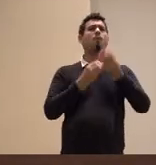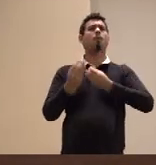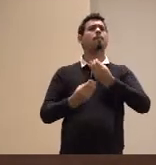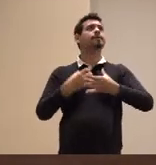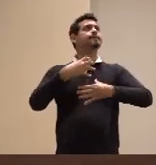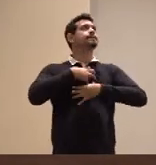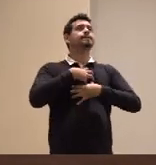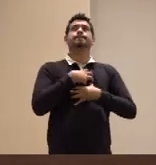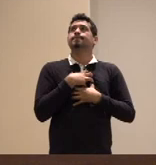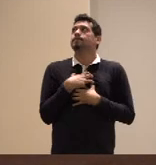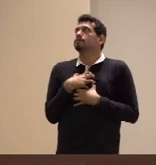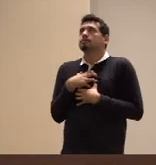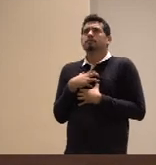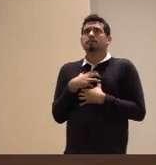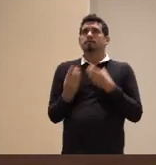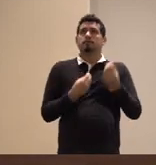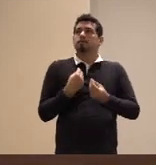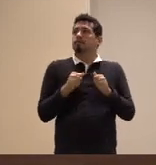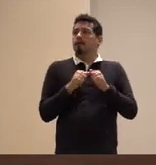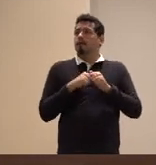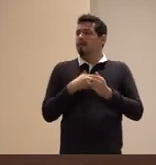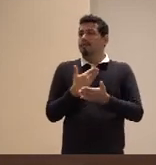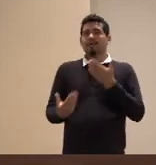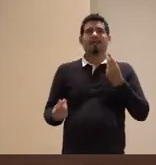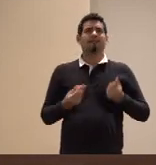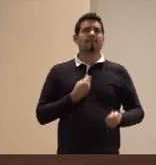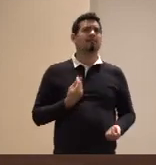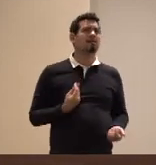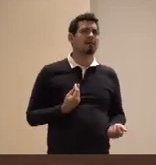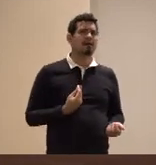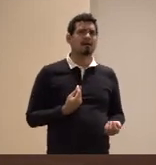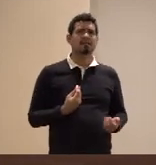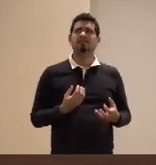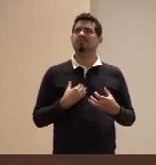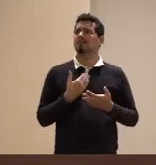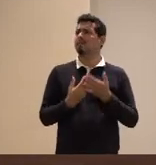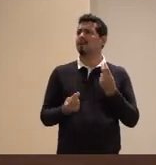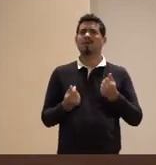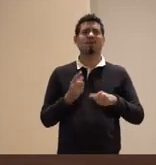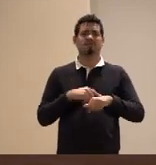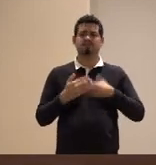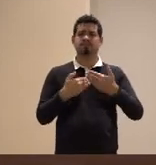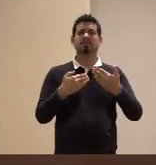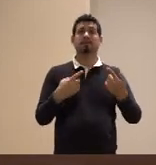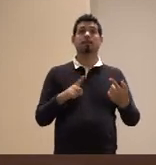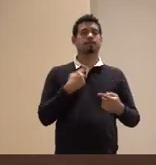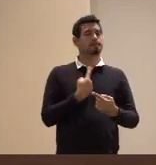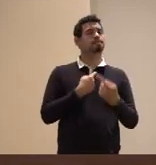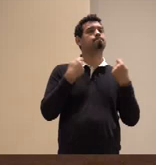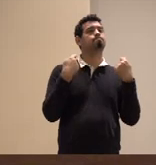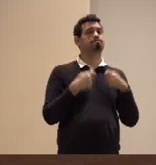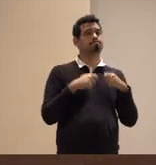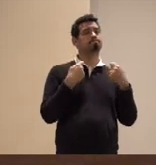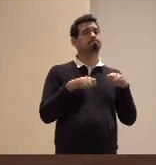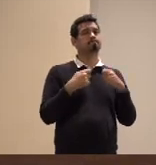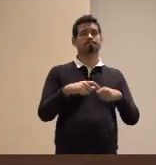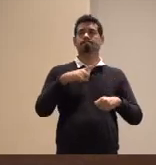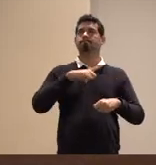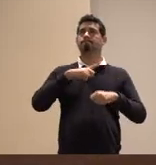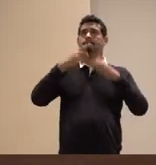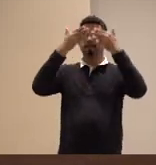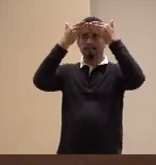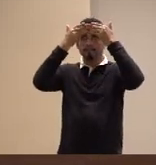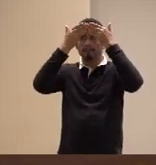ela perde parte de sua vida. Então, nós precisamos também ter esta